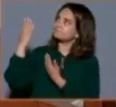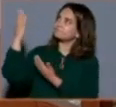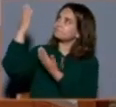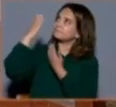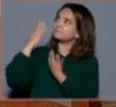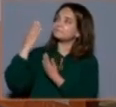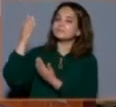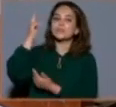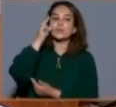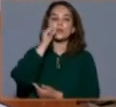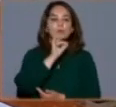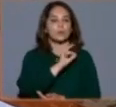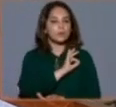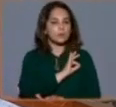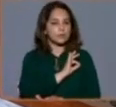Louvai ao